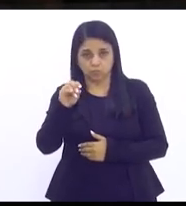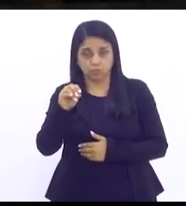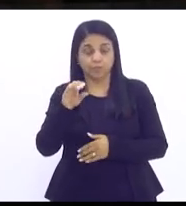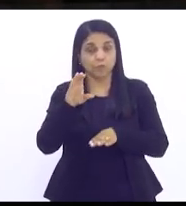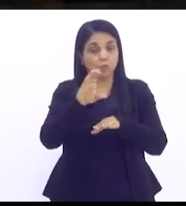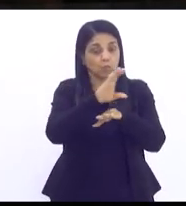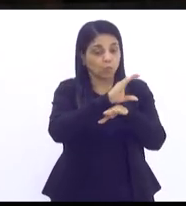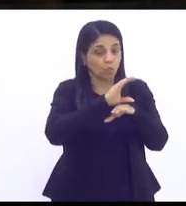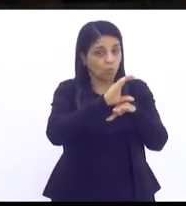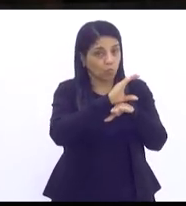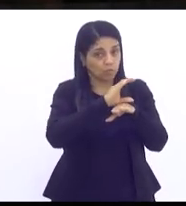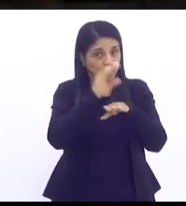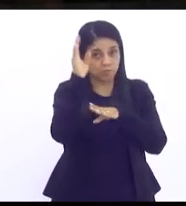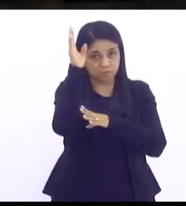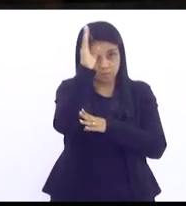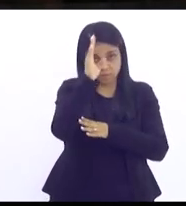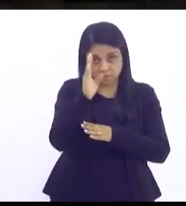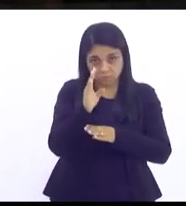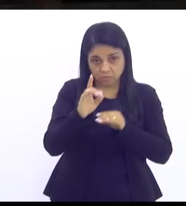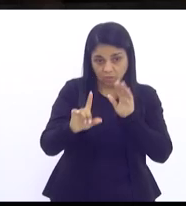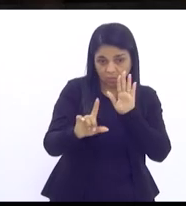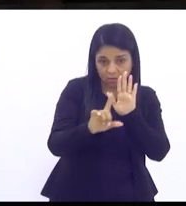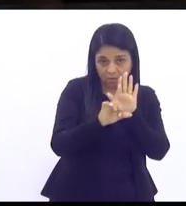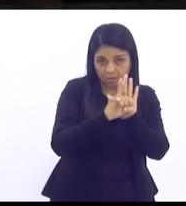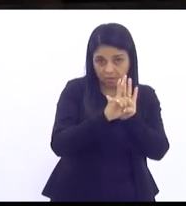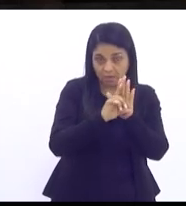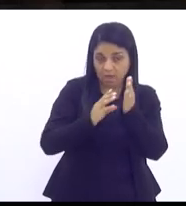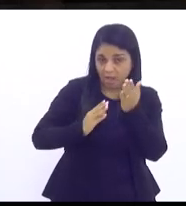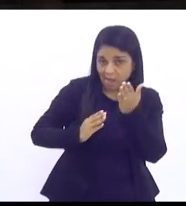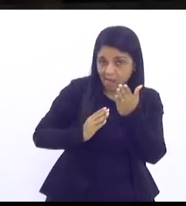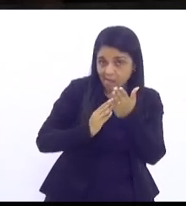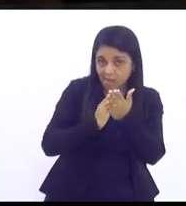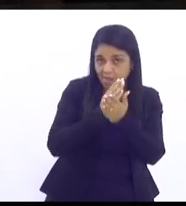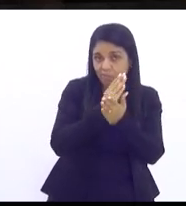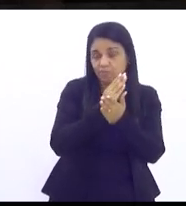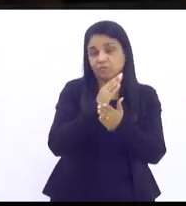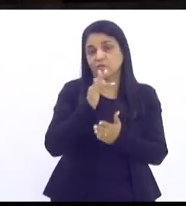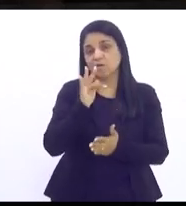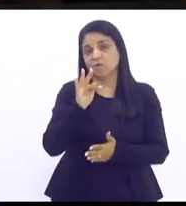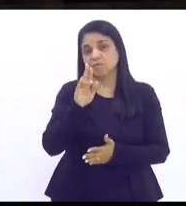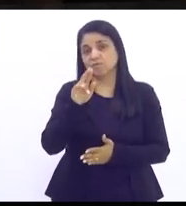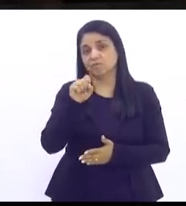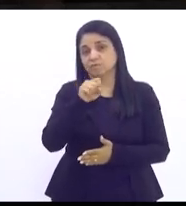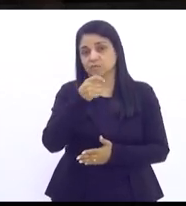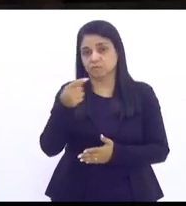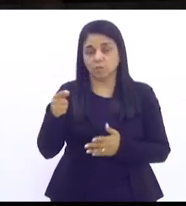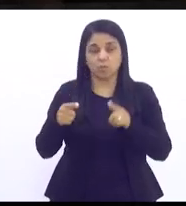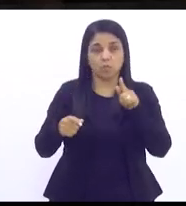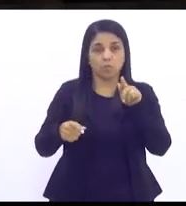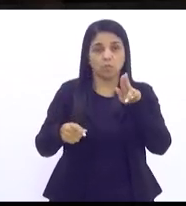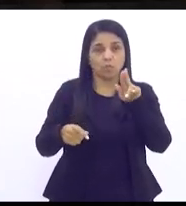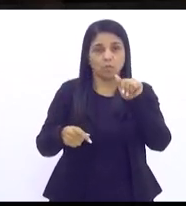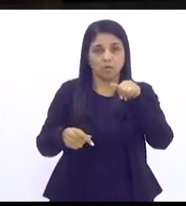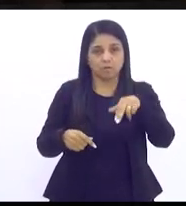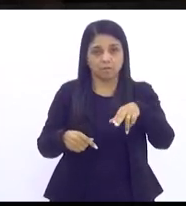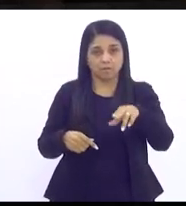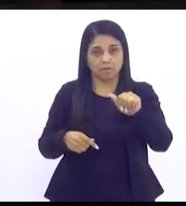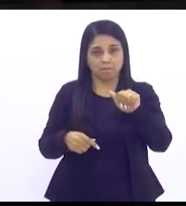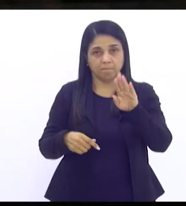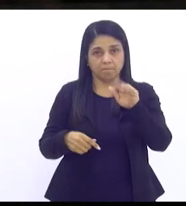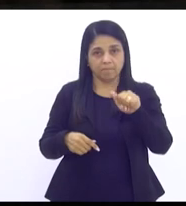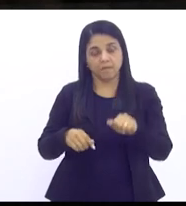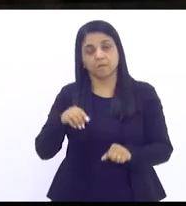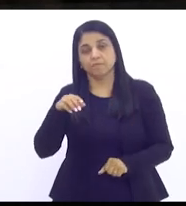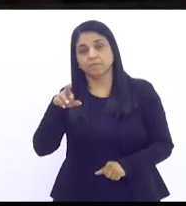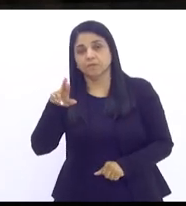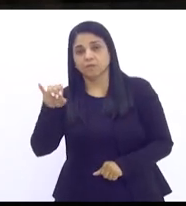Congresso Nacional permitiu, que aprovou para fazer a fusão da Guanabara com o Rio de Janeiro, Lei